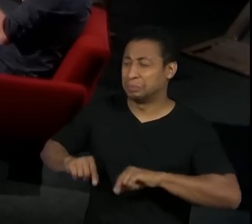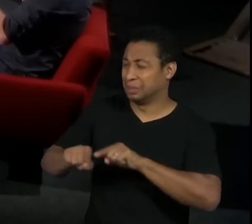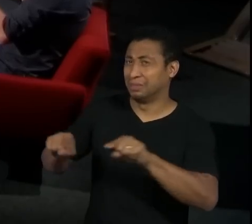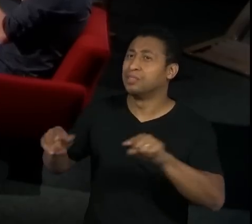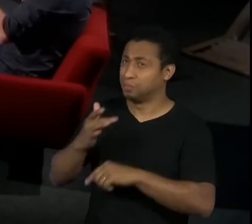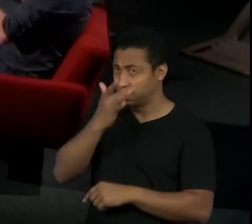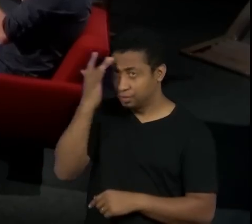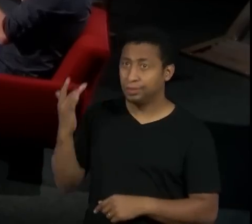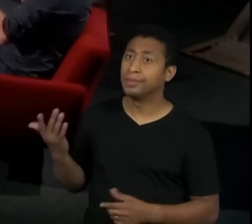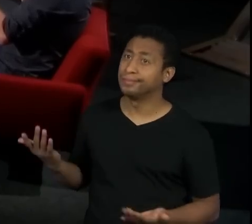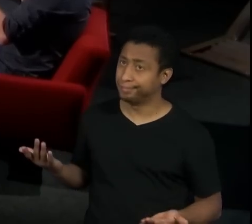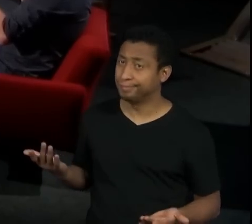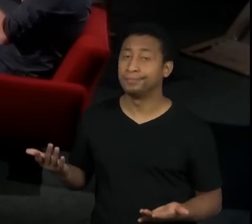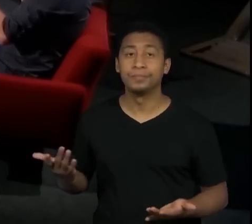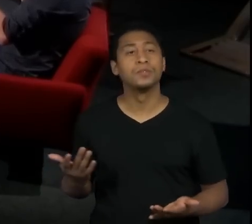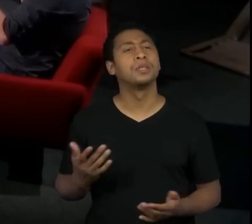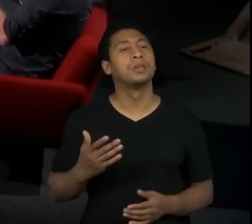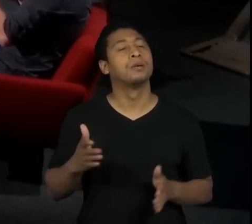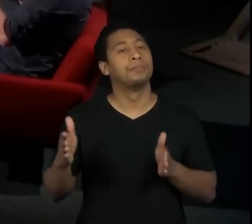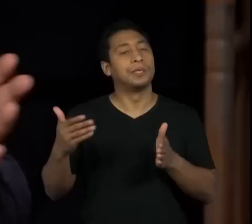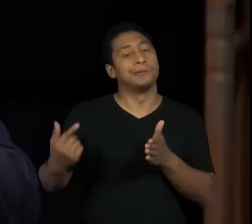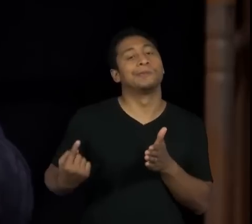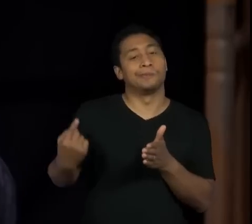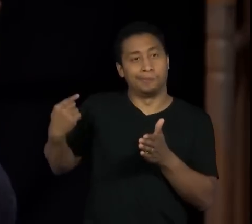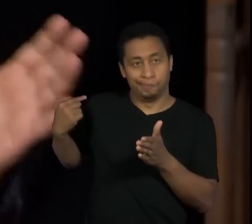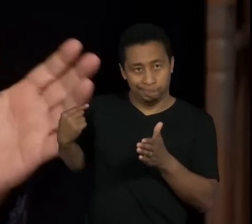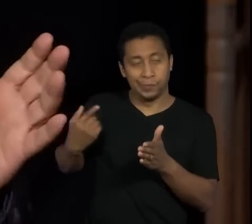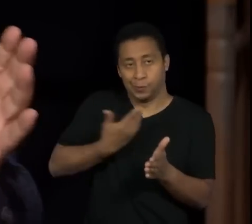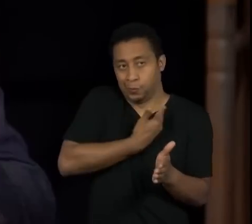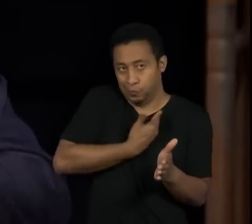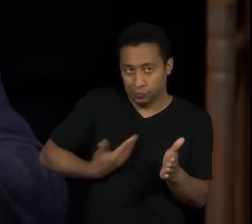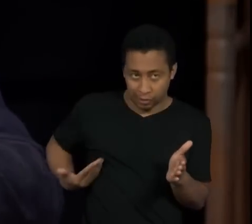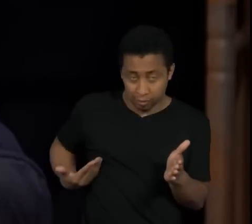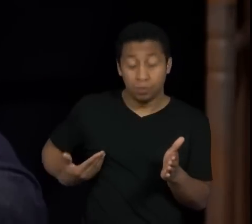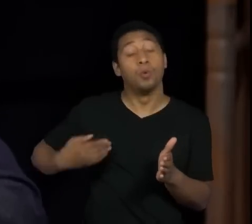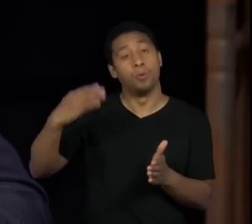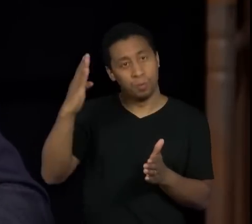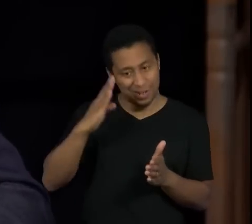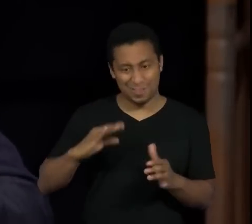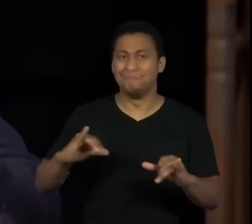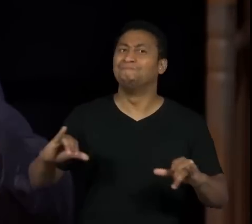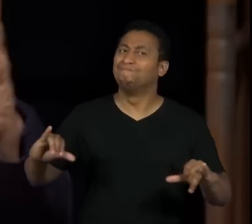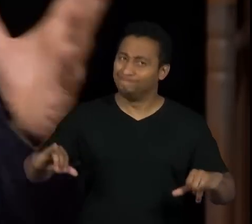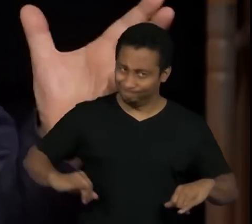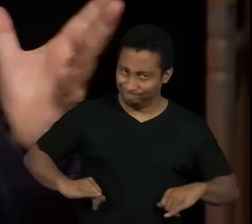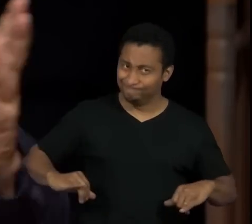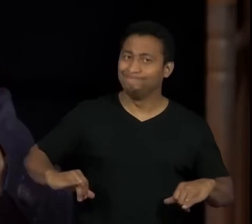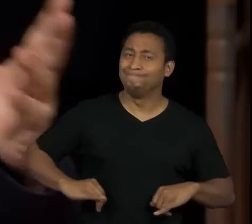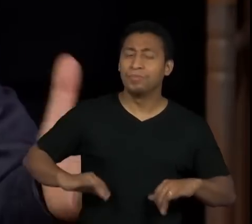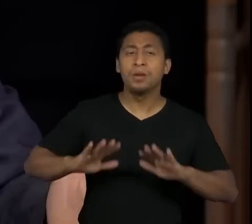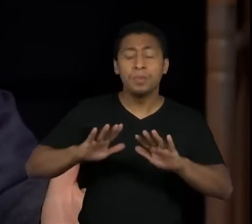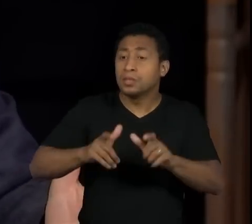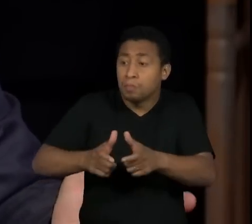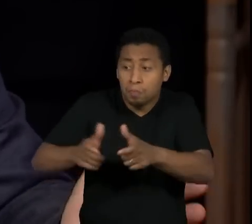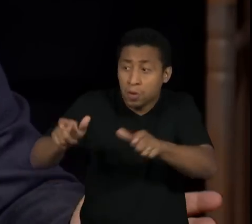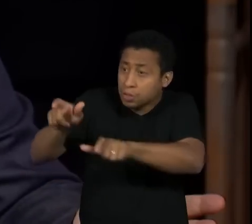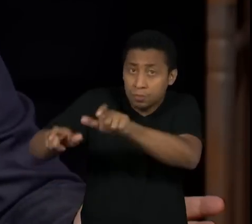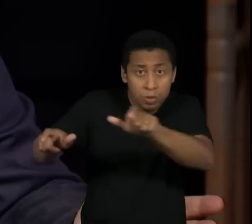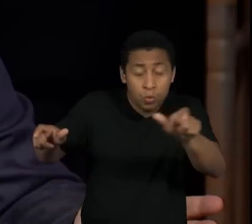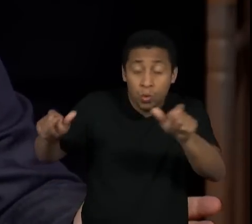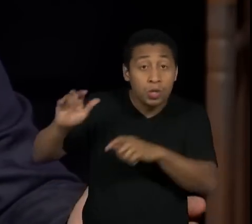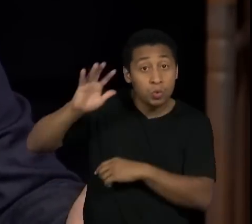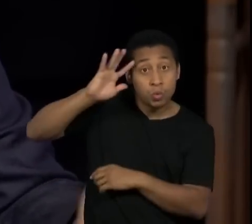uma barbaridade nesse governo, só que muita gente ainda, né, sonha, inclusive com essa volta